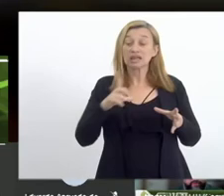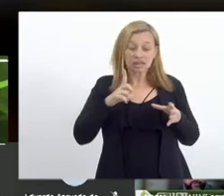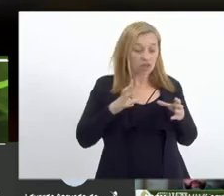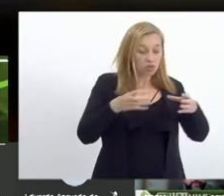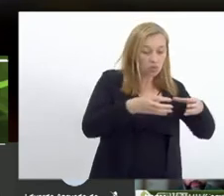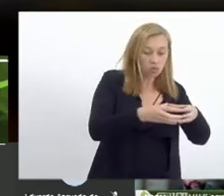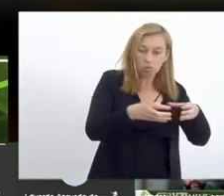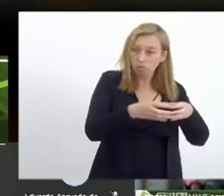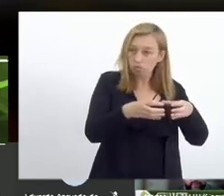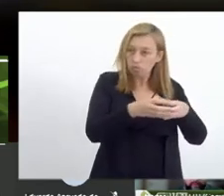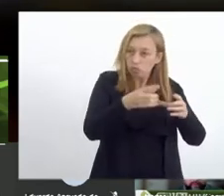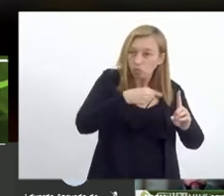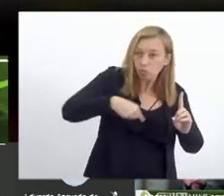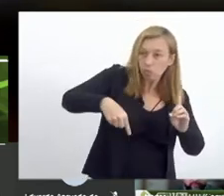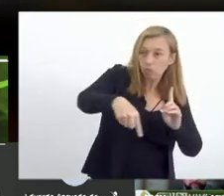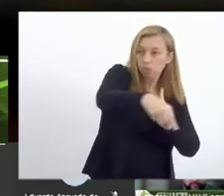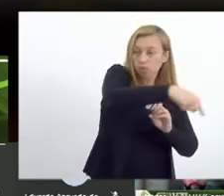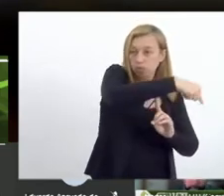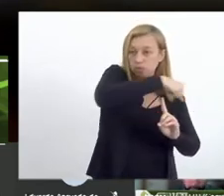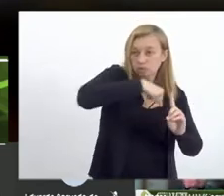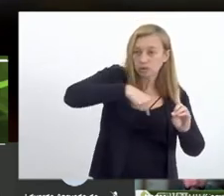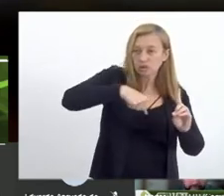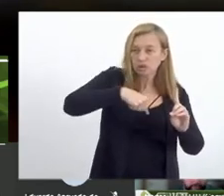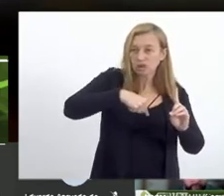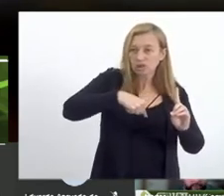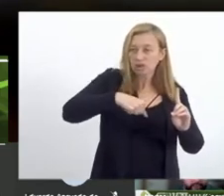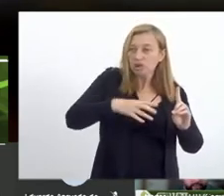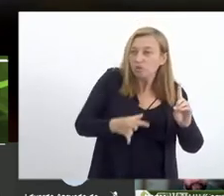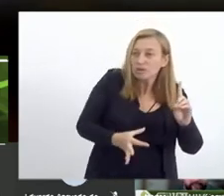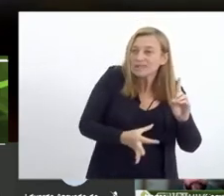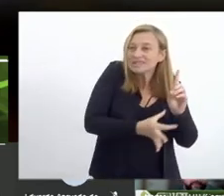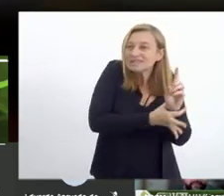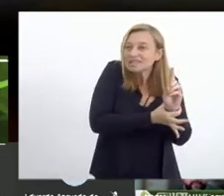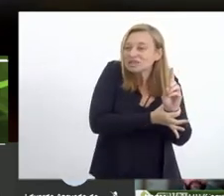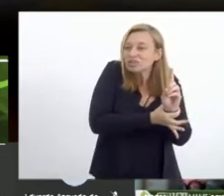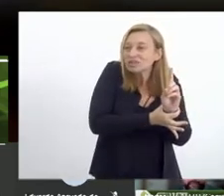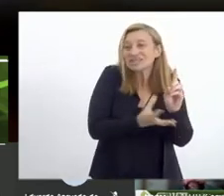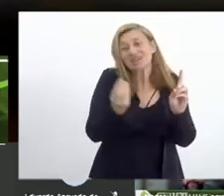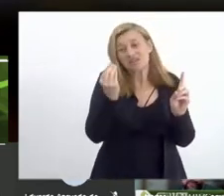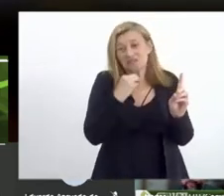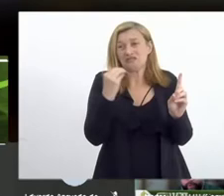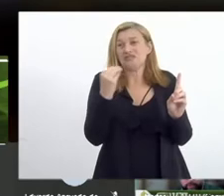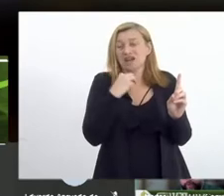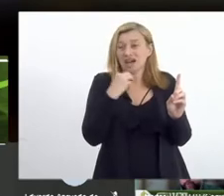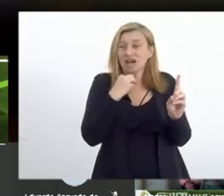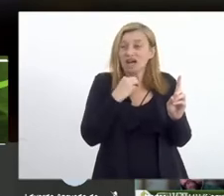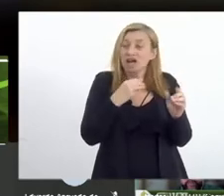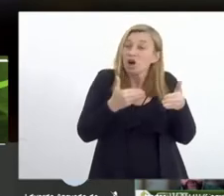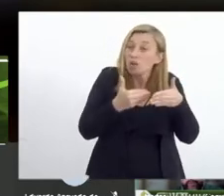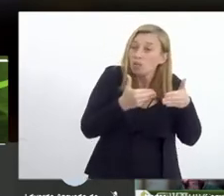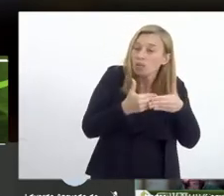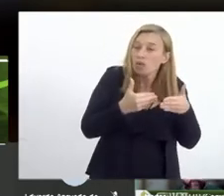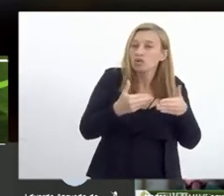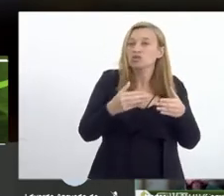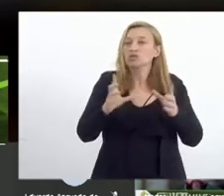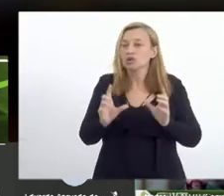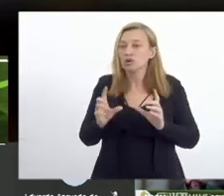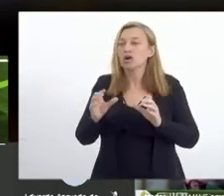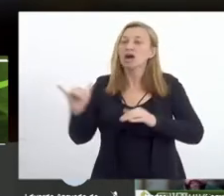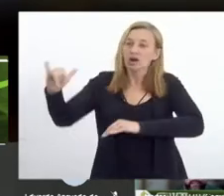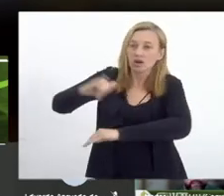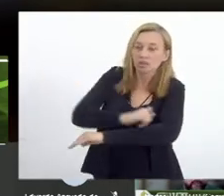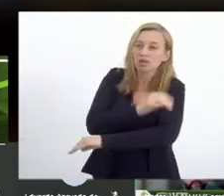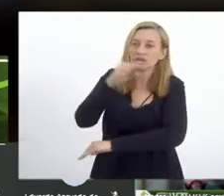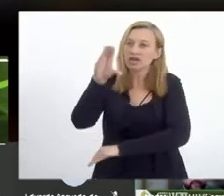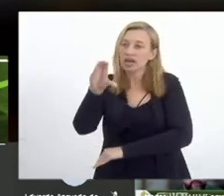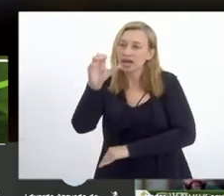no entorno que tem uma segurança debilitada. Próximo ao aeroporto de Cabo Frio, a gente também tem